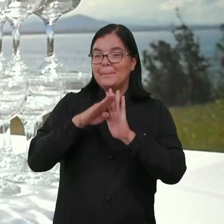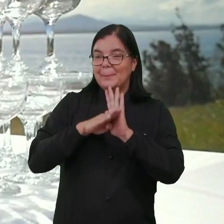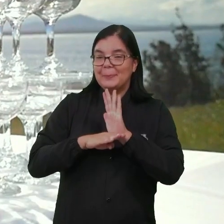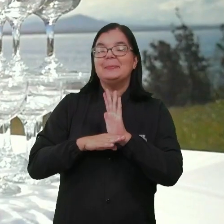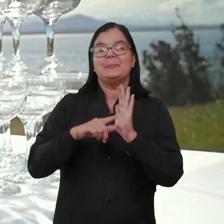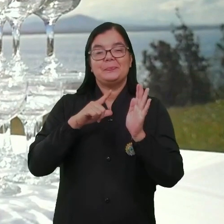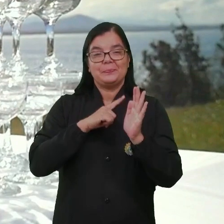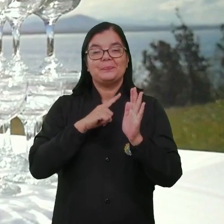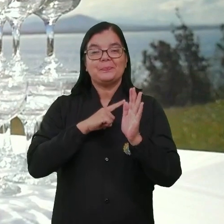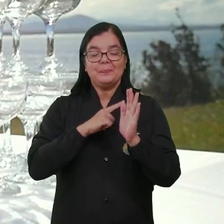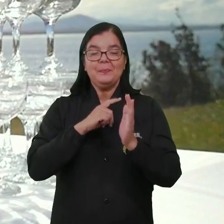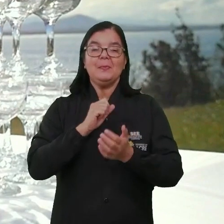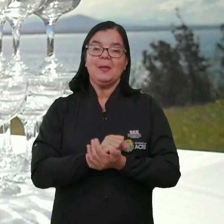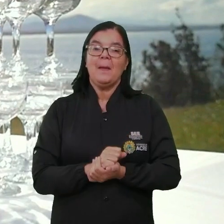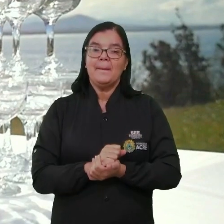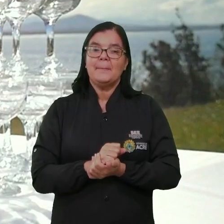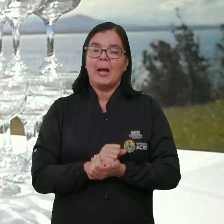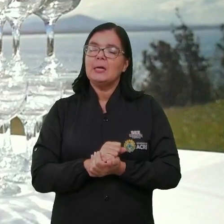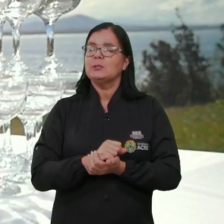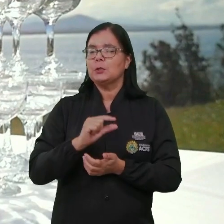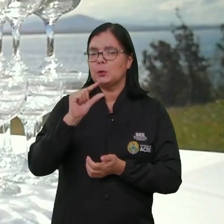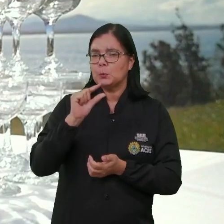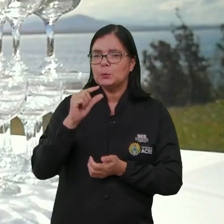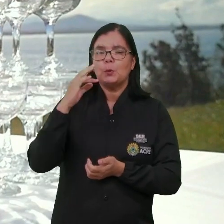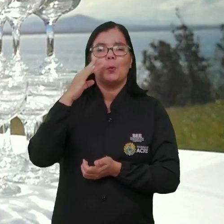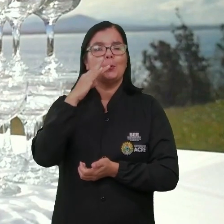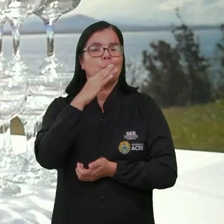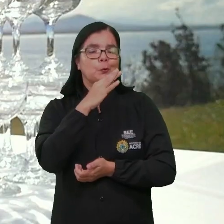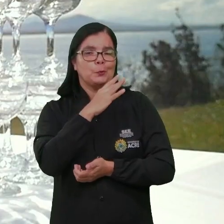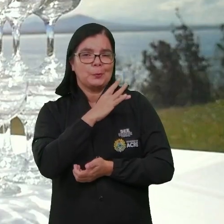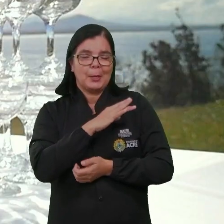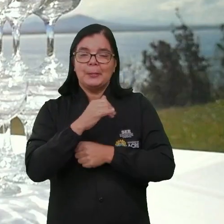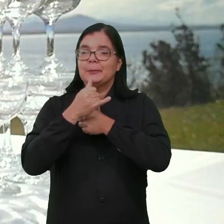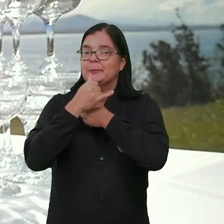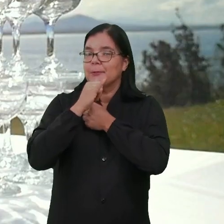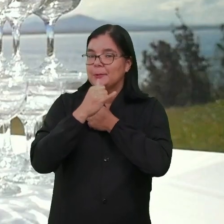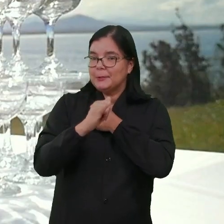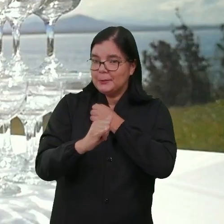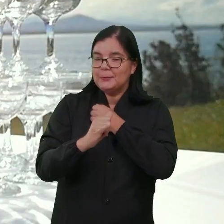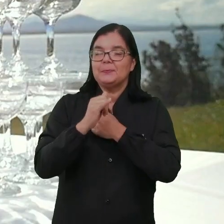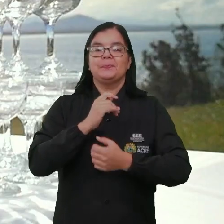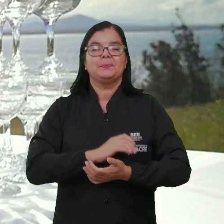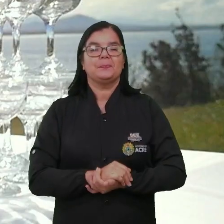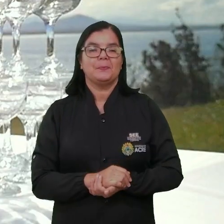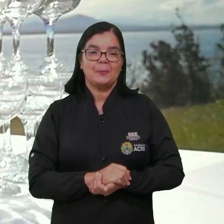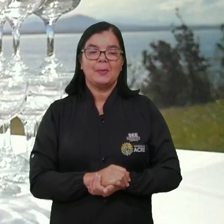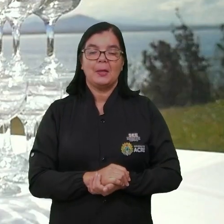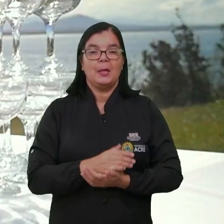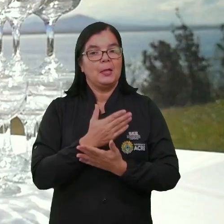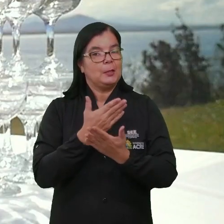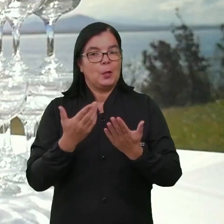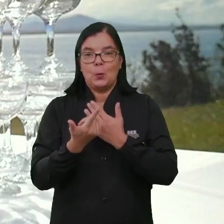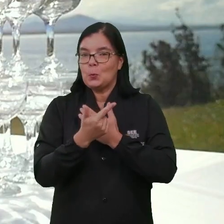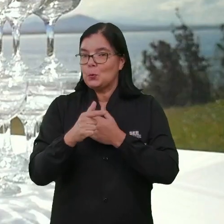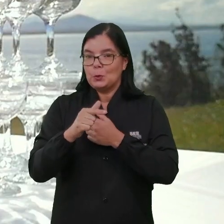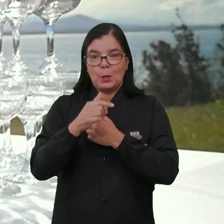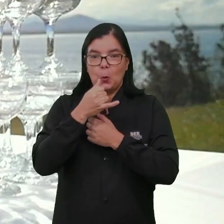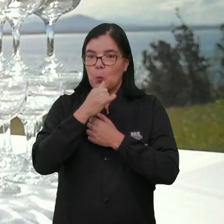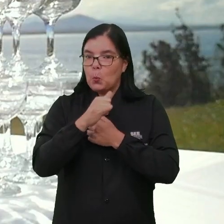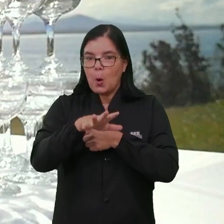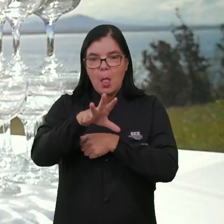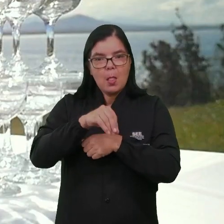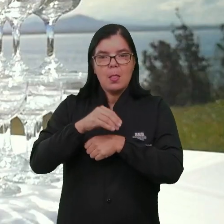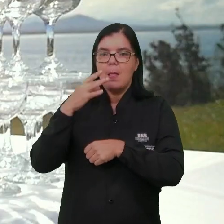eles têm essa fragilidade. Eles têm o quê? Uma baixa condutividade térmica e elétrica, né? Então eles não conduzem nem